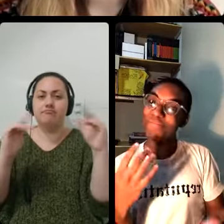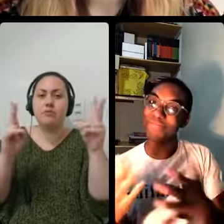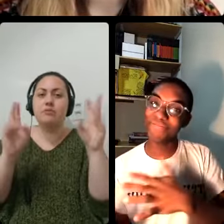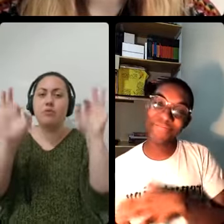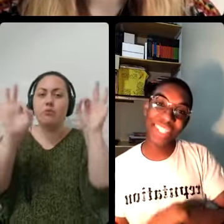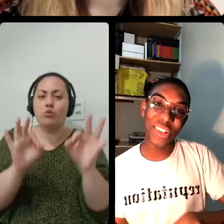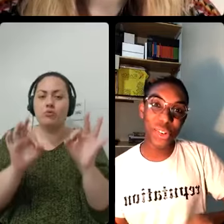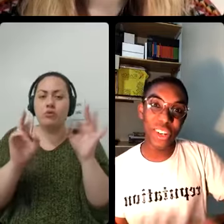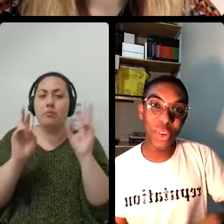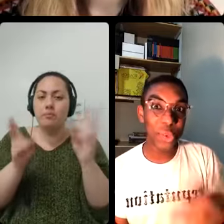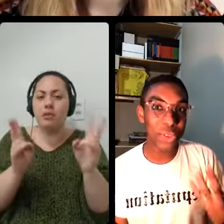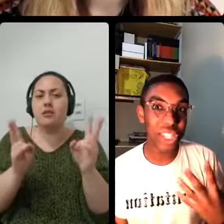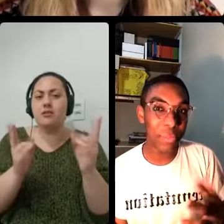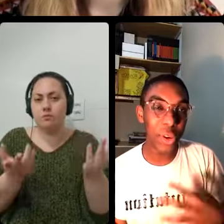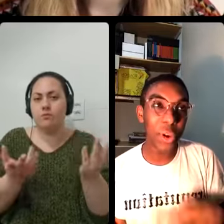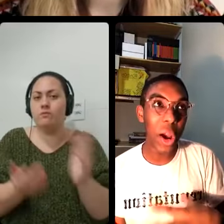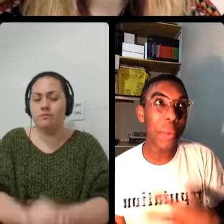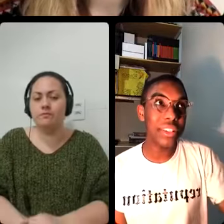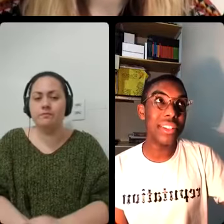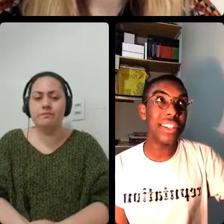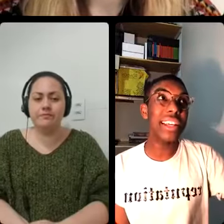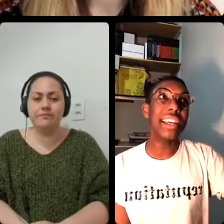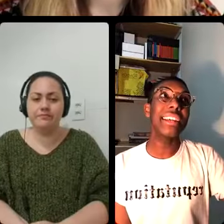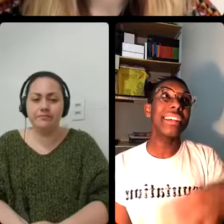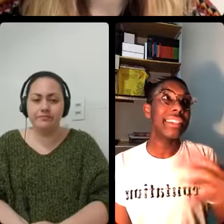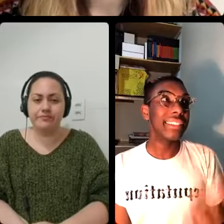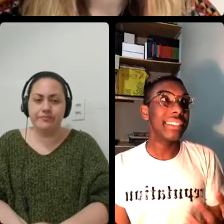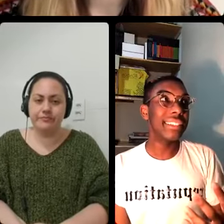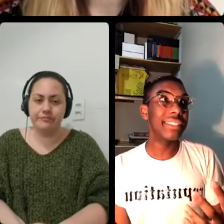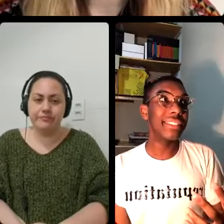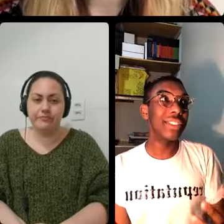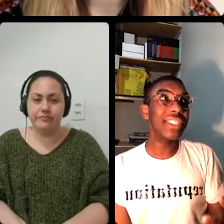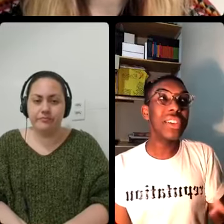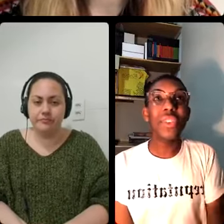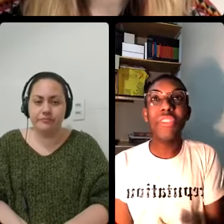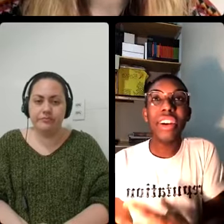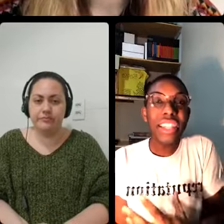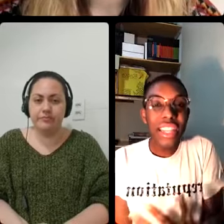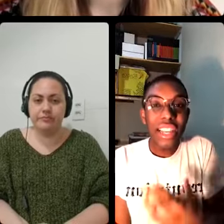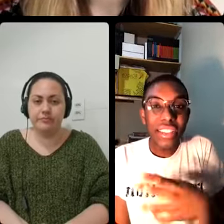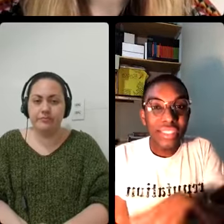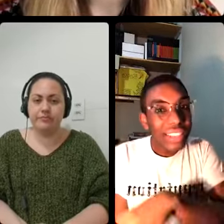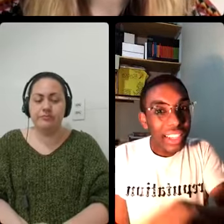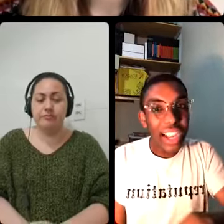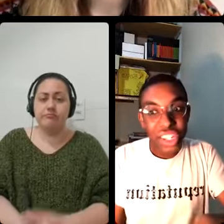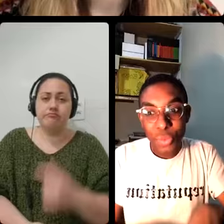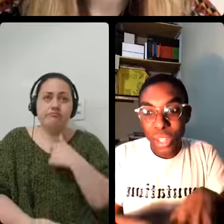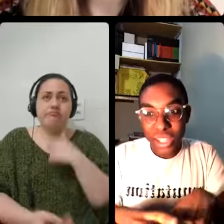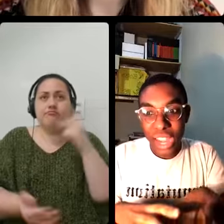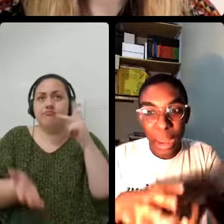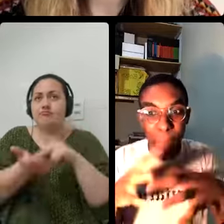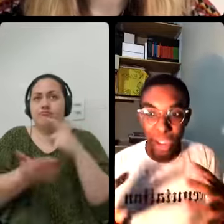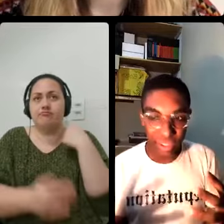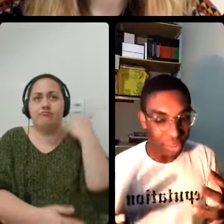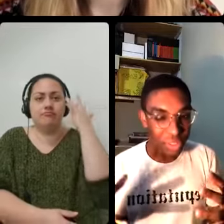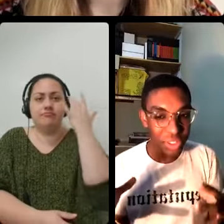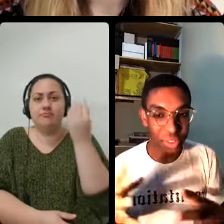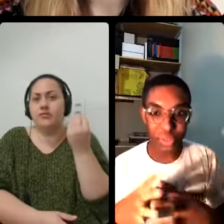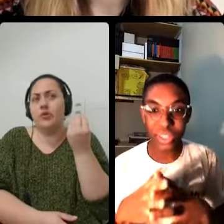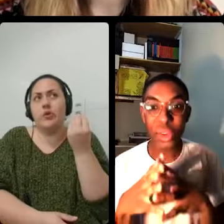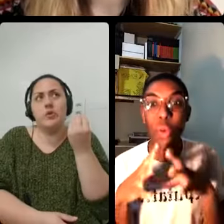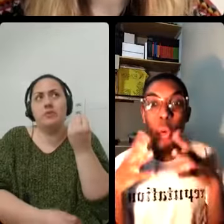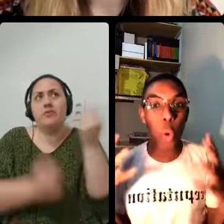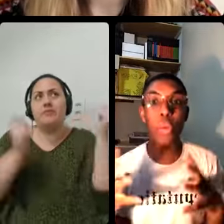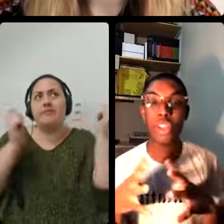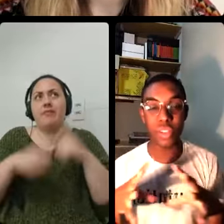Então, justamente, eu realmente assim, não sei o que faria a gente pudesse acabar com isso.